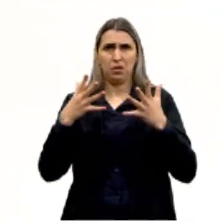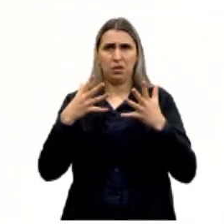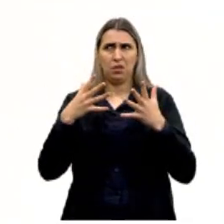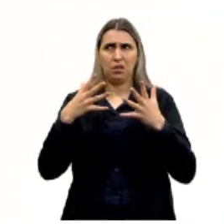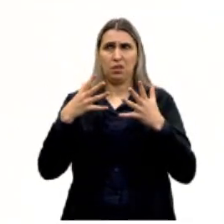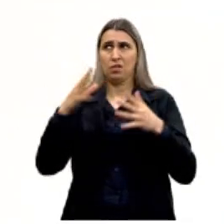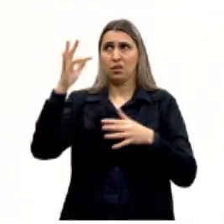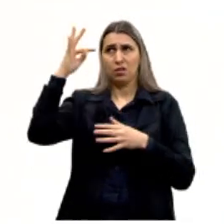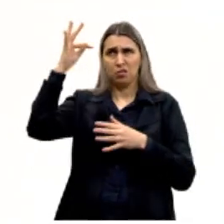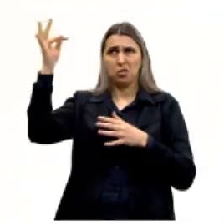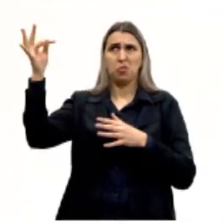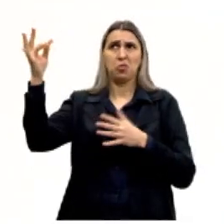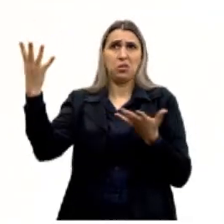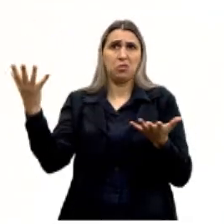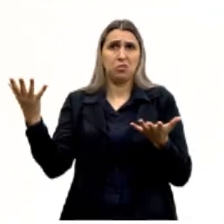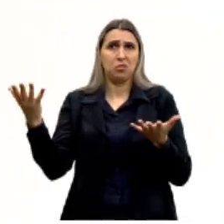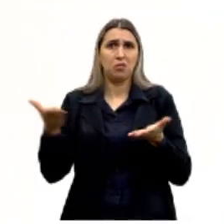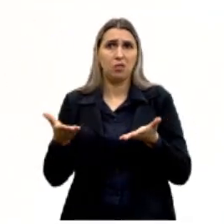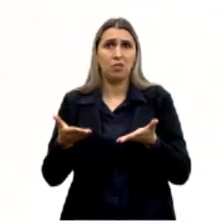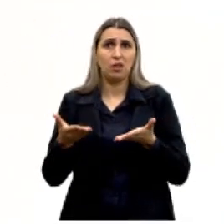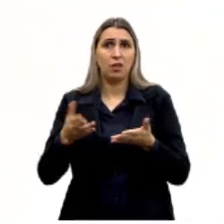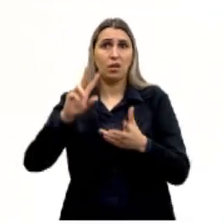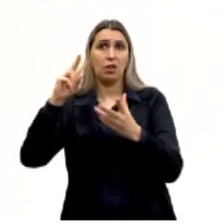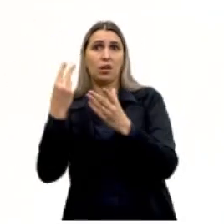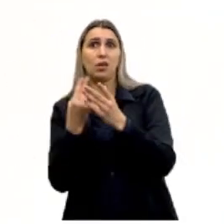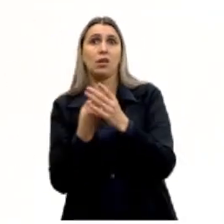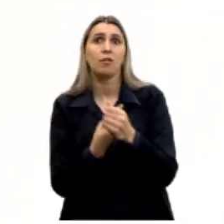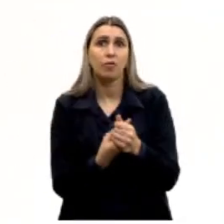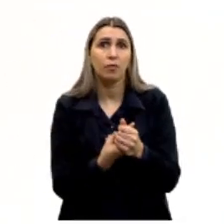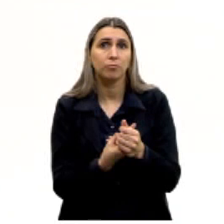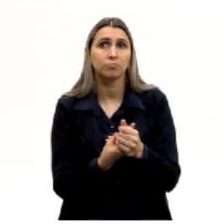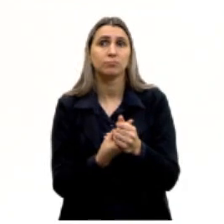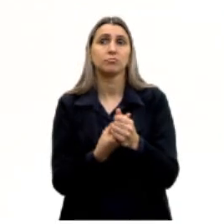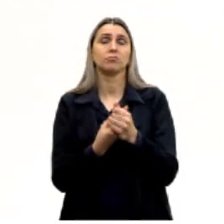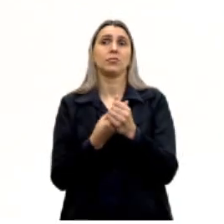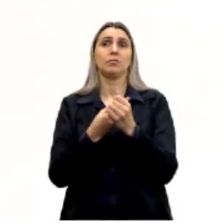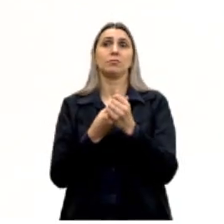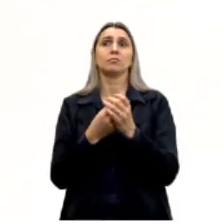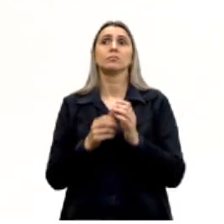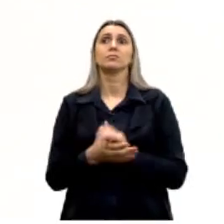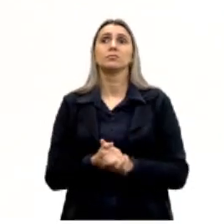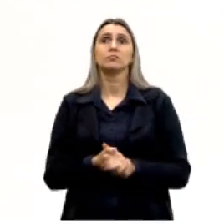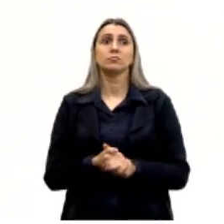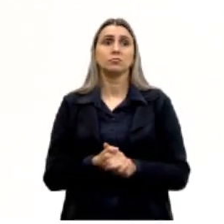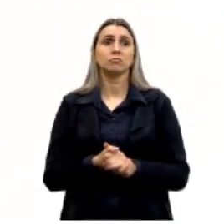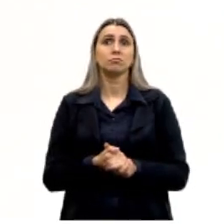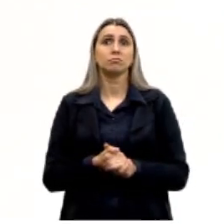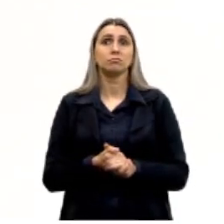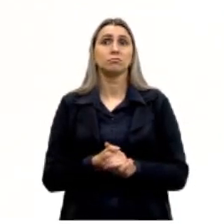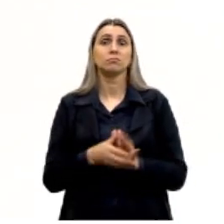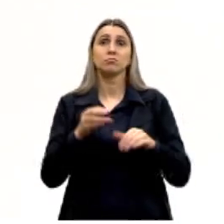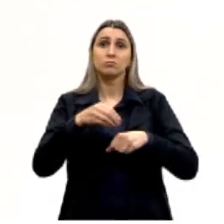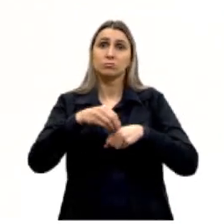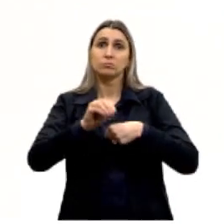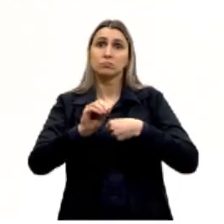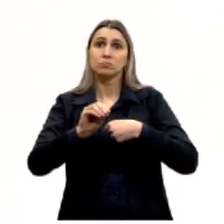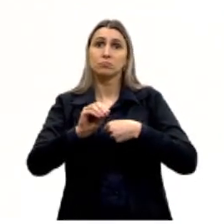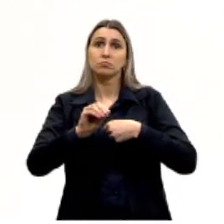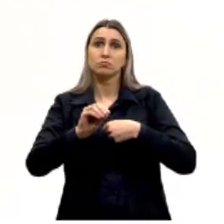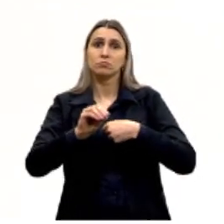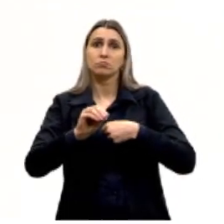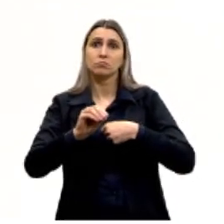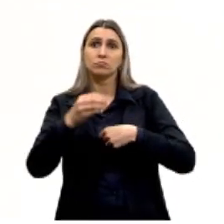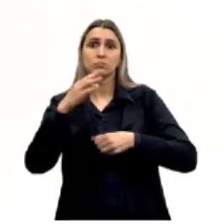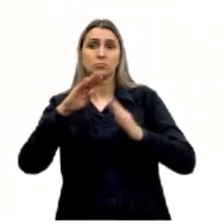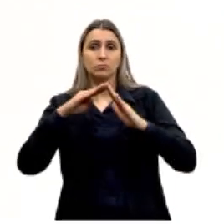essas teorias efêmeras meu povo as vanguardas né sobre a sugestão estrábica